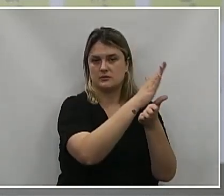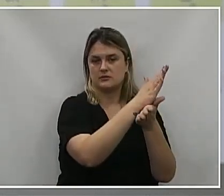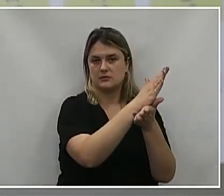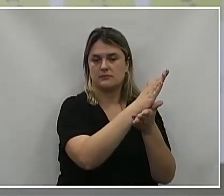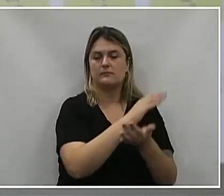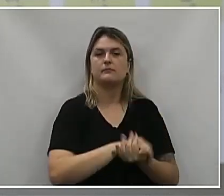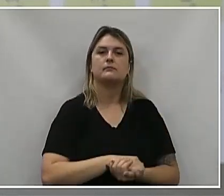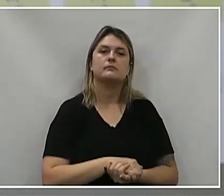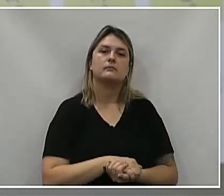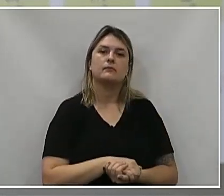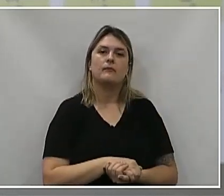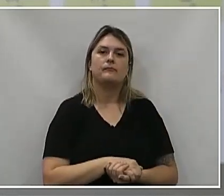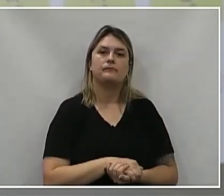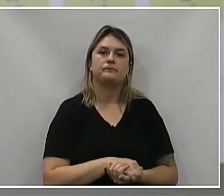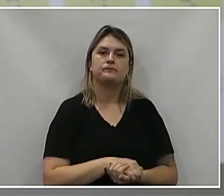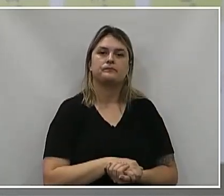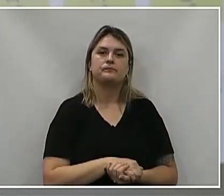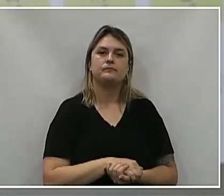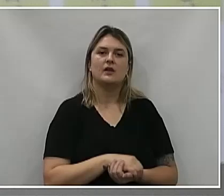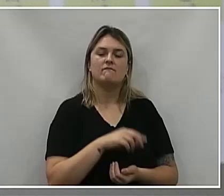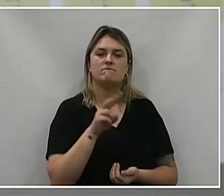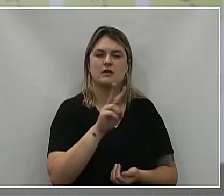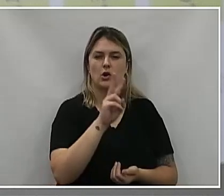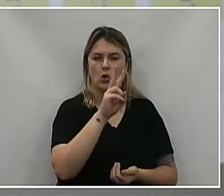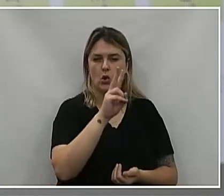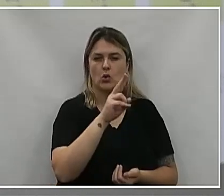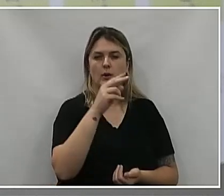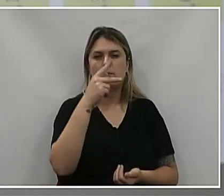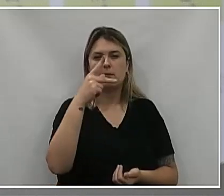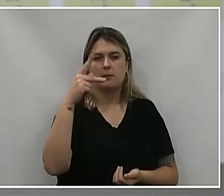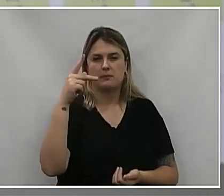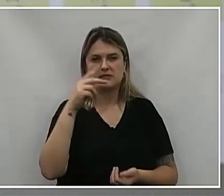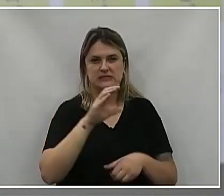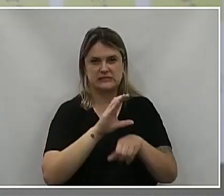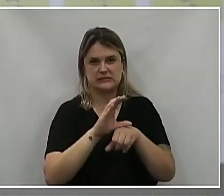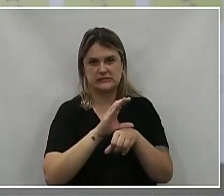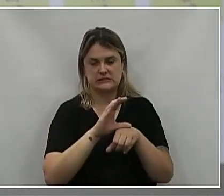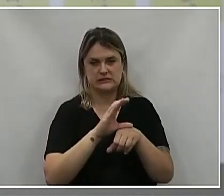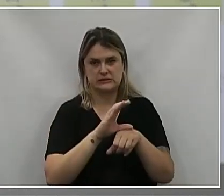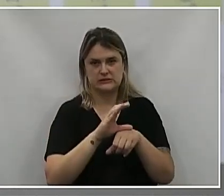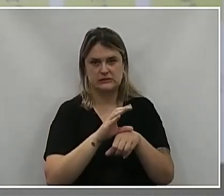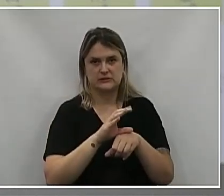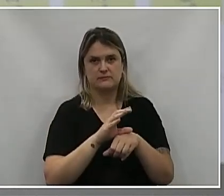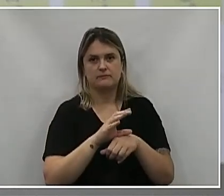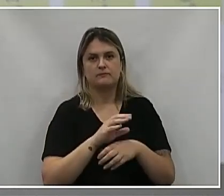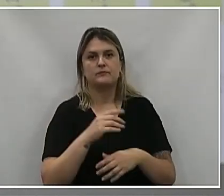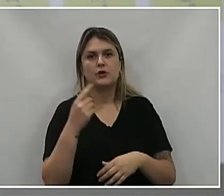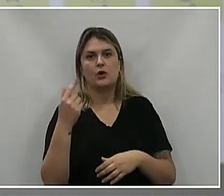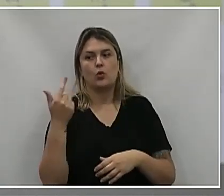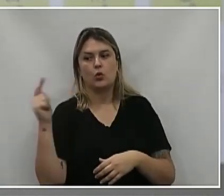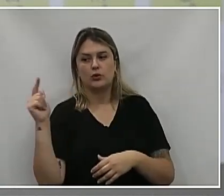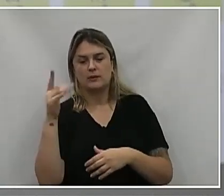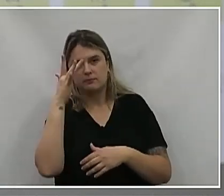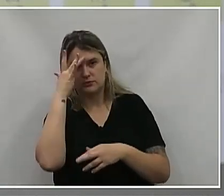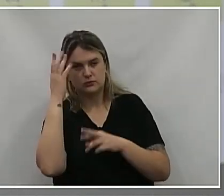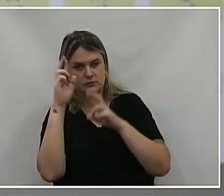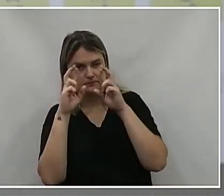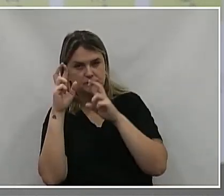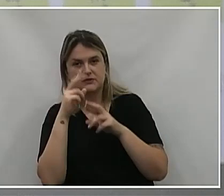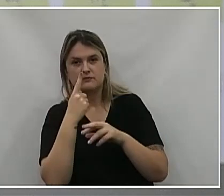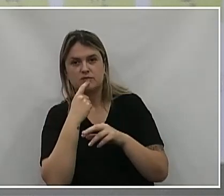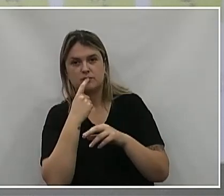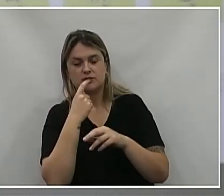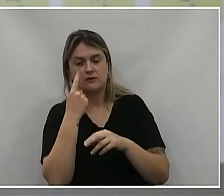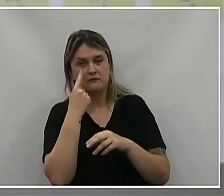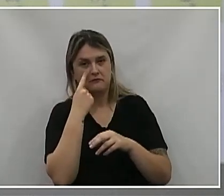descrito em amarelo, do valor da PPP em cinza e do verificador independente em vermelho. Então, a gente teria